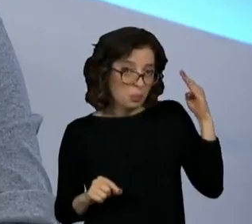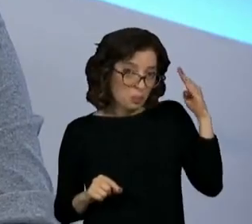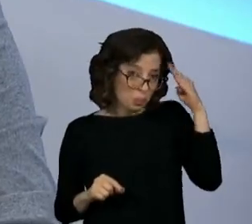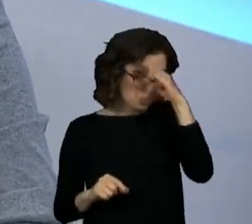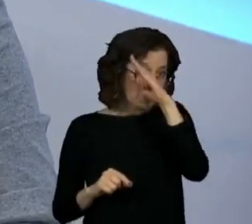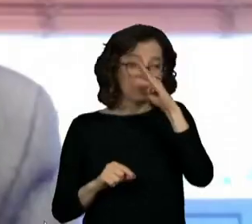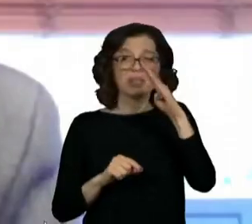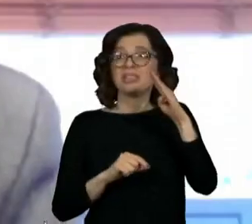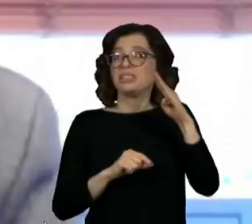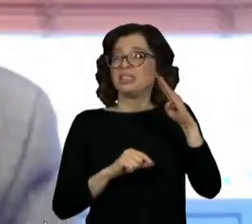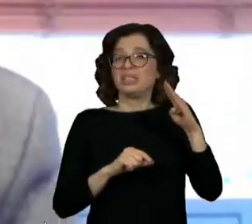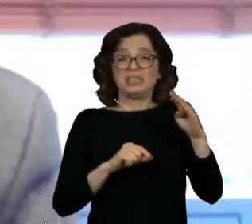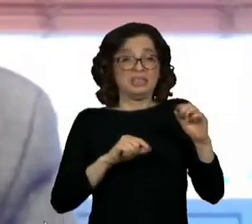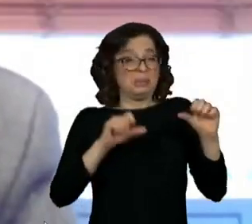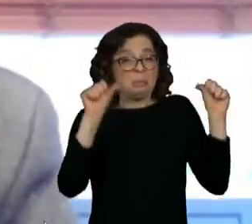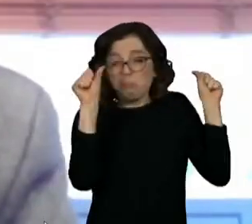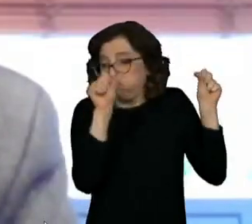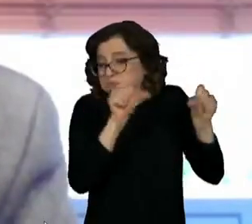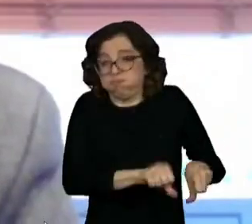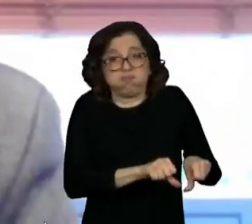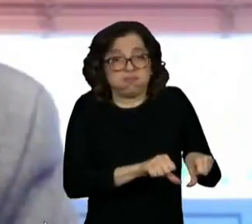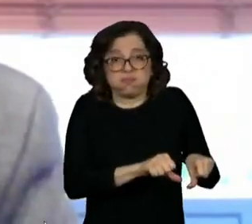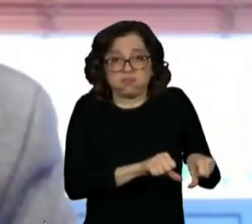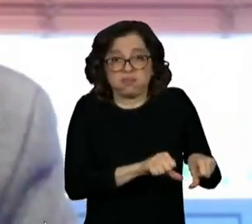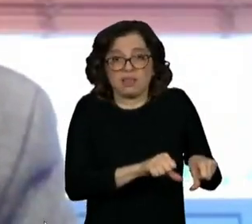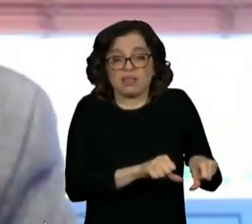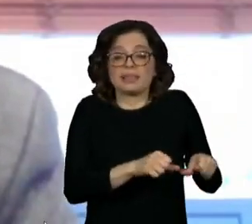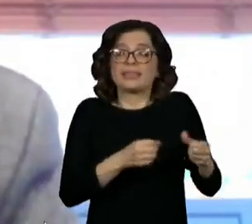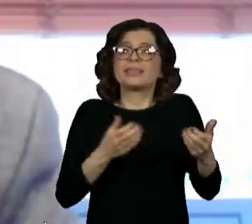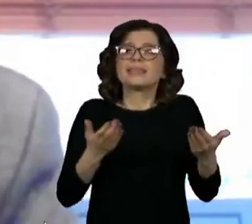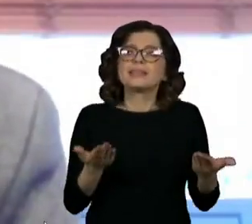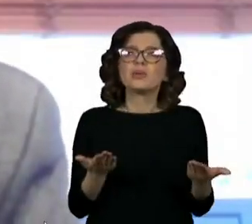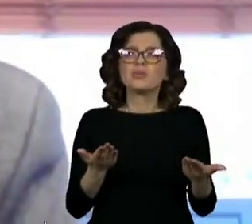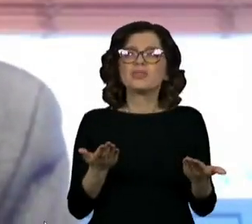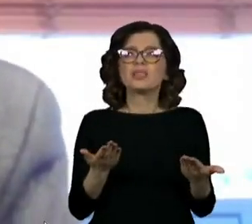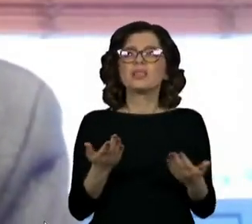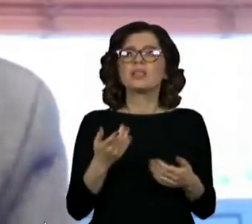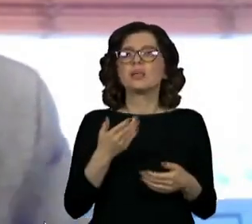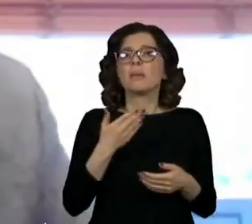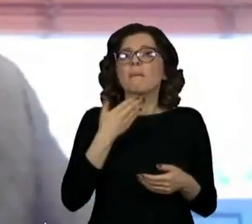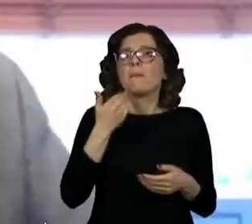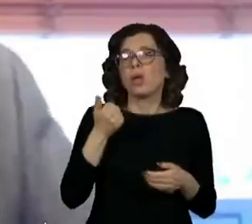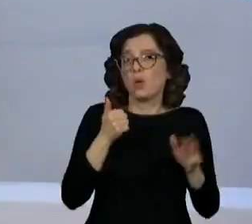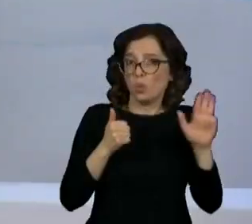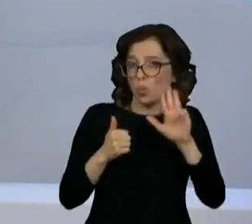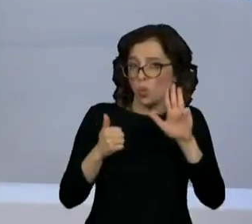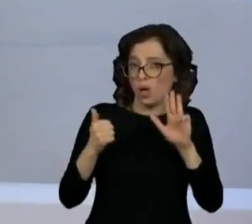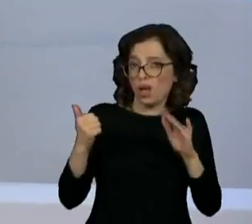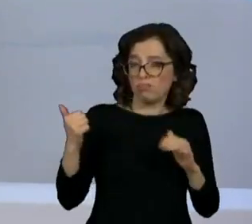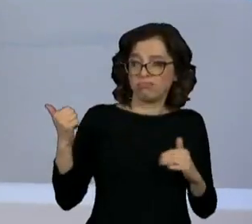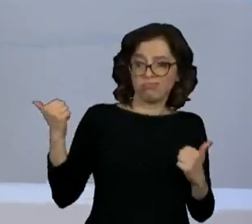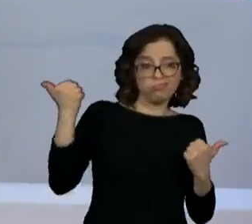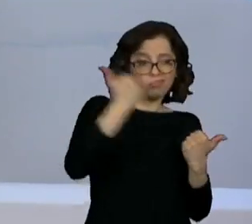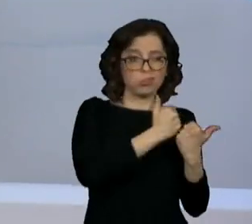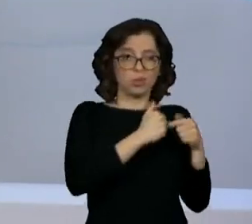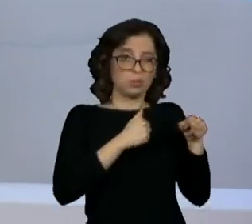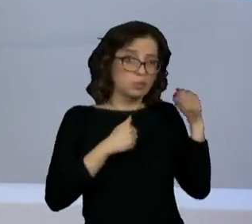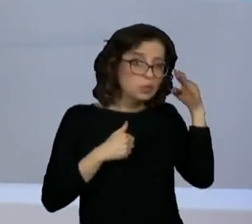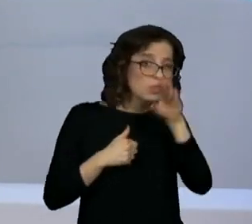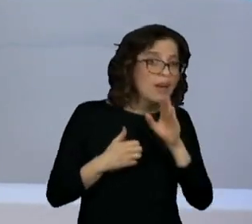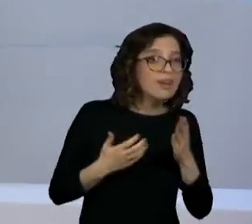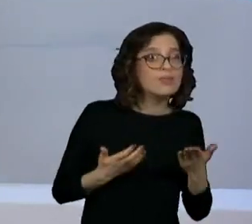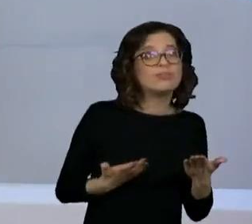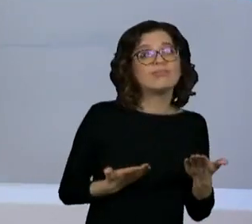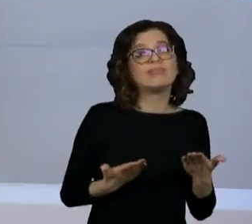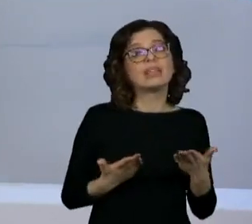mal menor como sucessor do presidente Jair Bolsonaro. O senhor aponta que existe o risco de que o ex-presidente